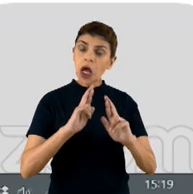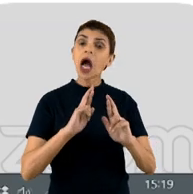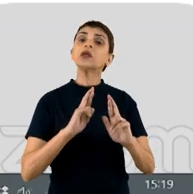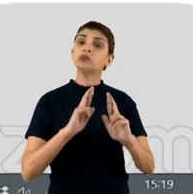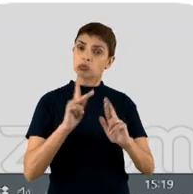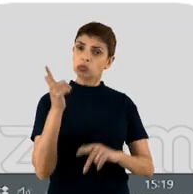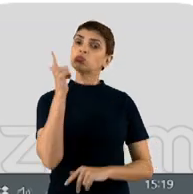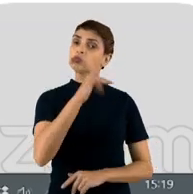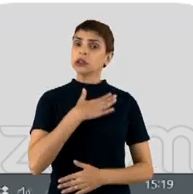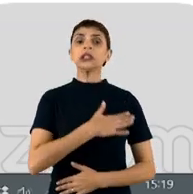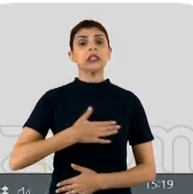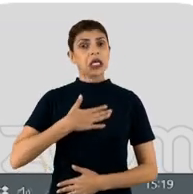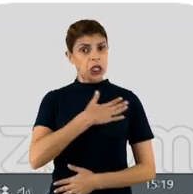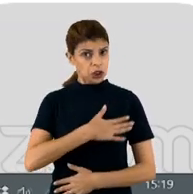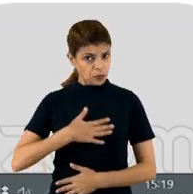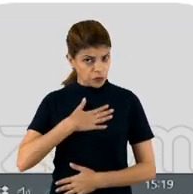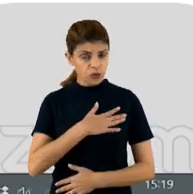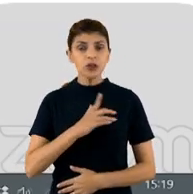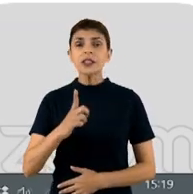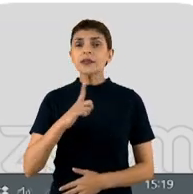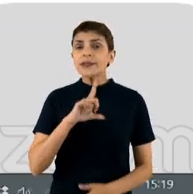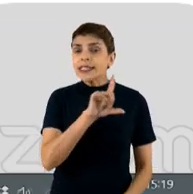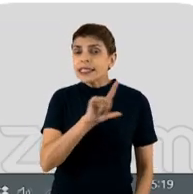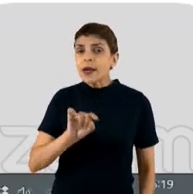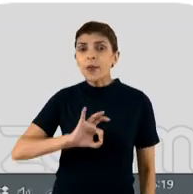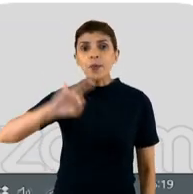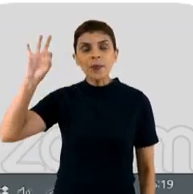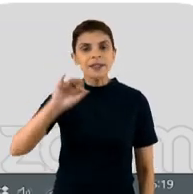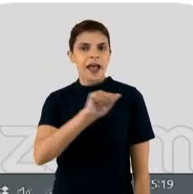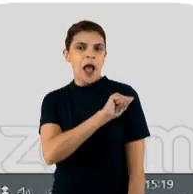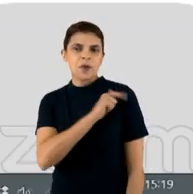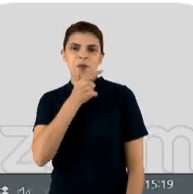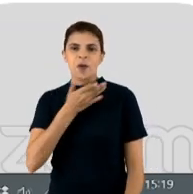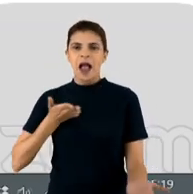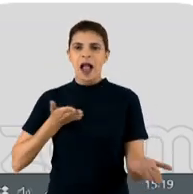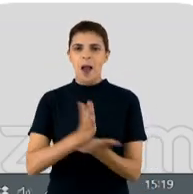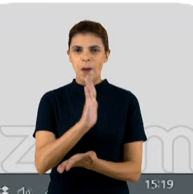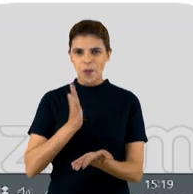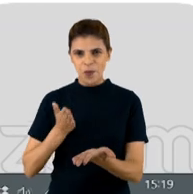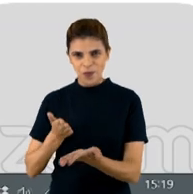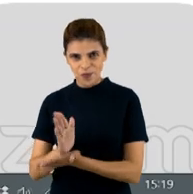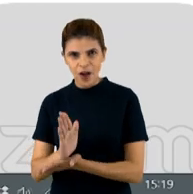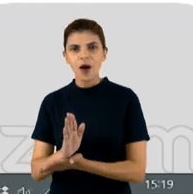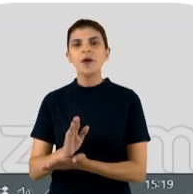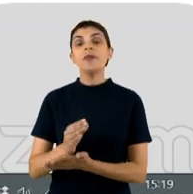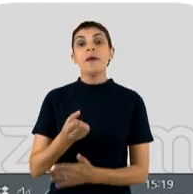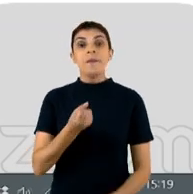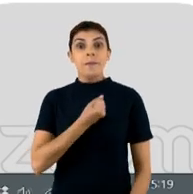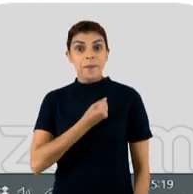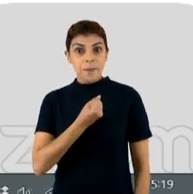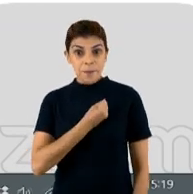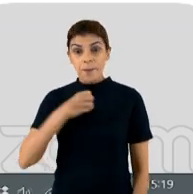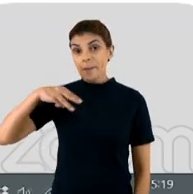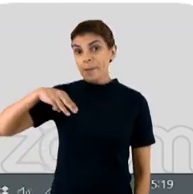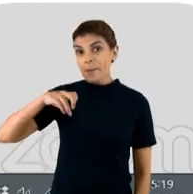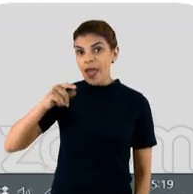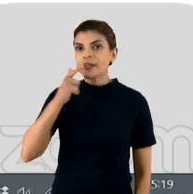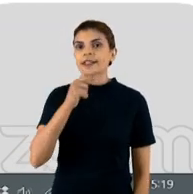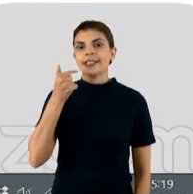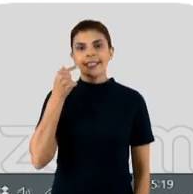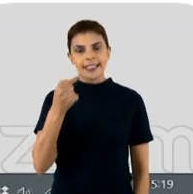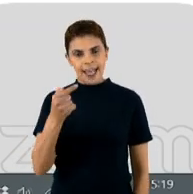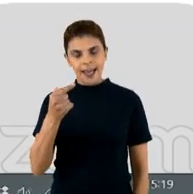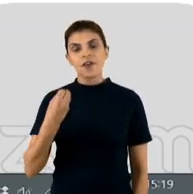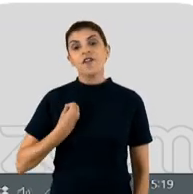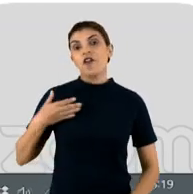resultados, a princípio, foram satisfatórios. Nós tivemos 100% dos alunos aprovados, com uma média superior a 7